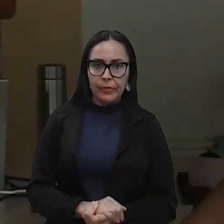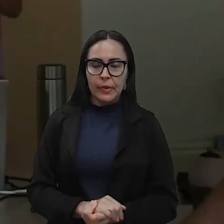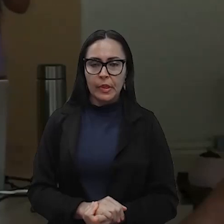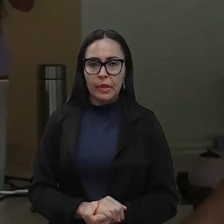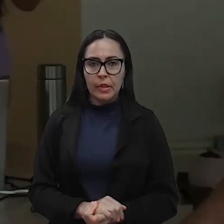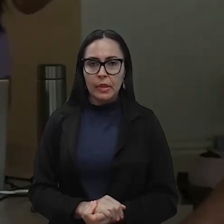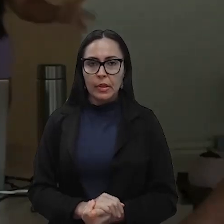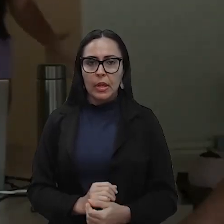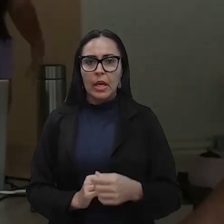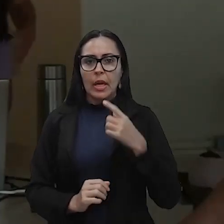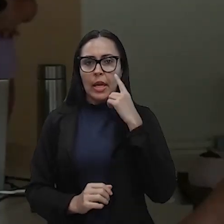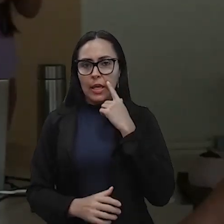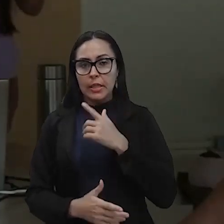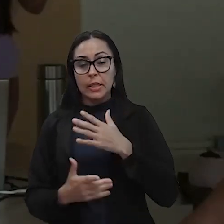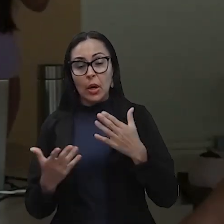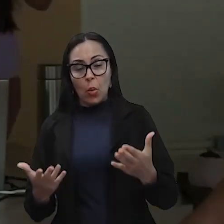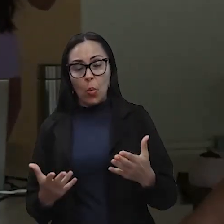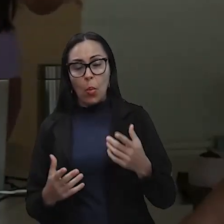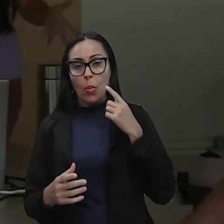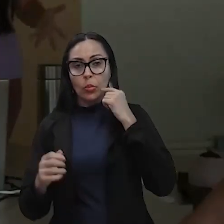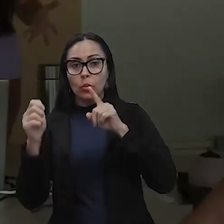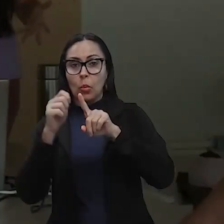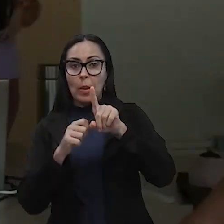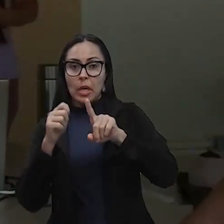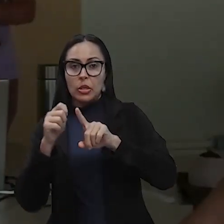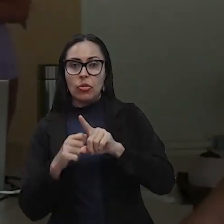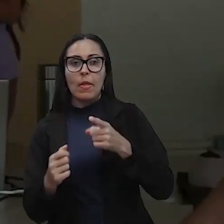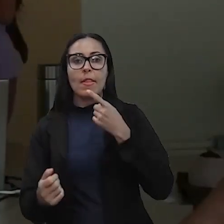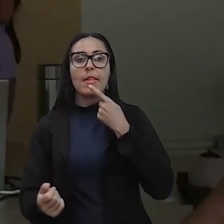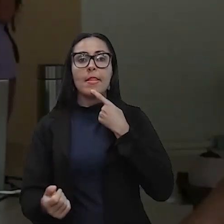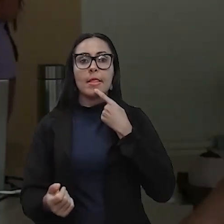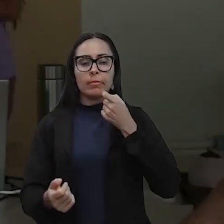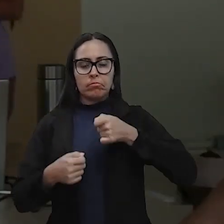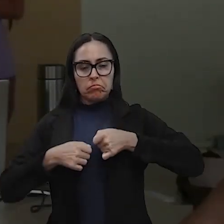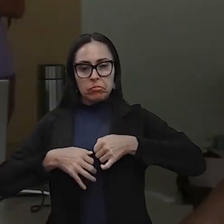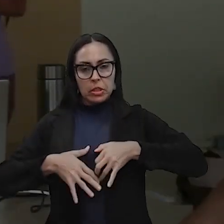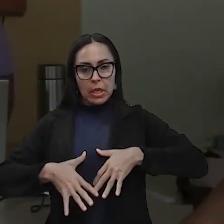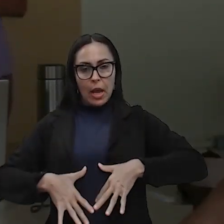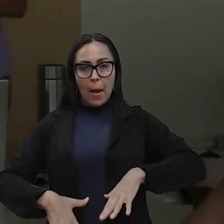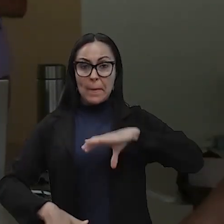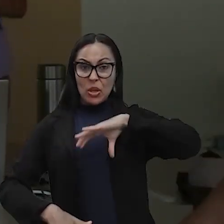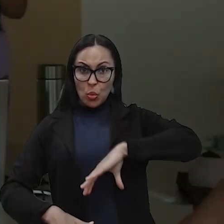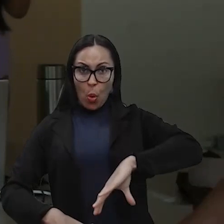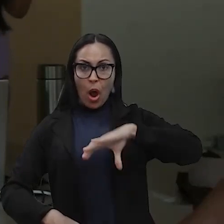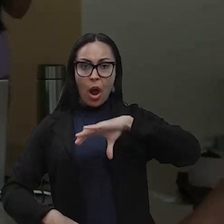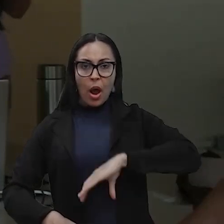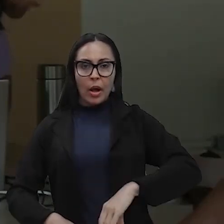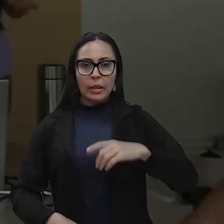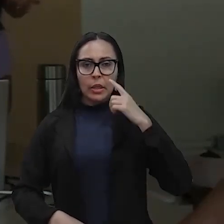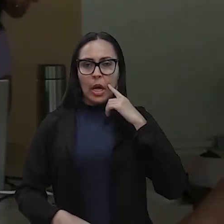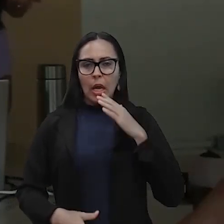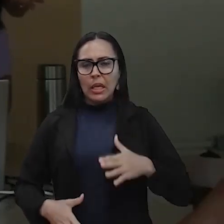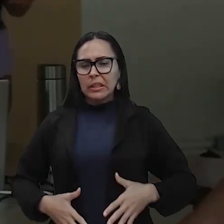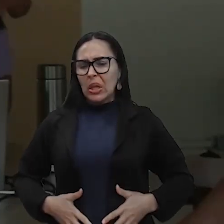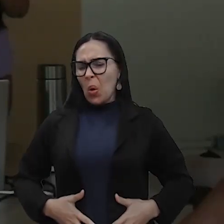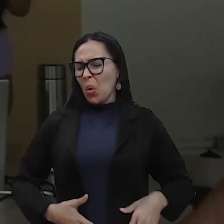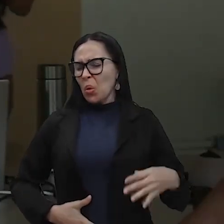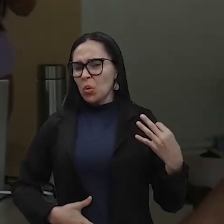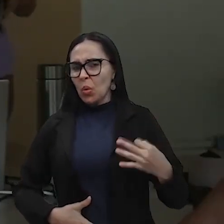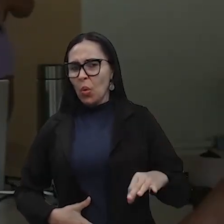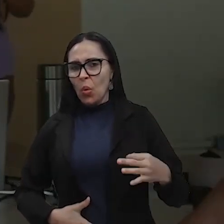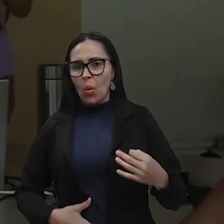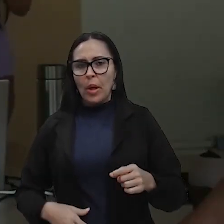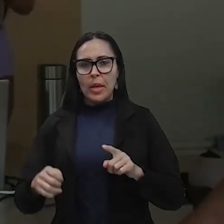claro, a mulher começa a sangrar, a menstruar. Cólicas em meses alternados, por que isso acontece?